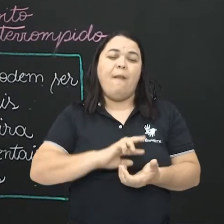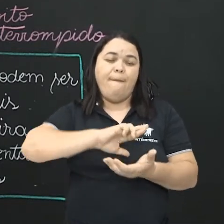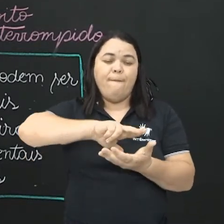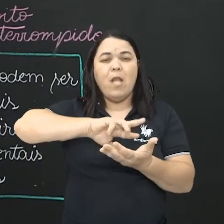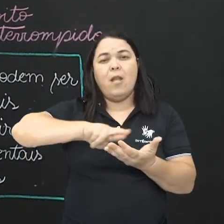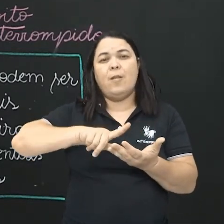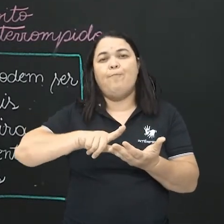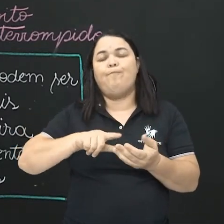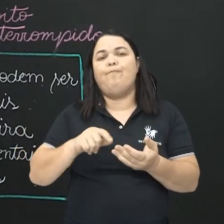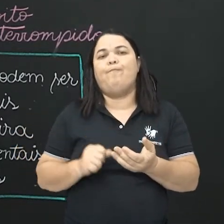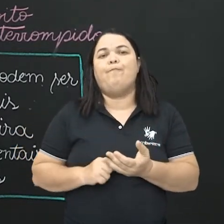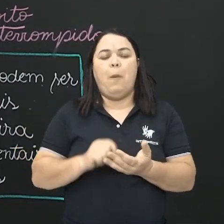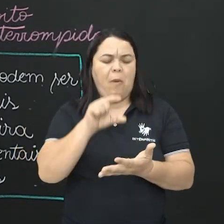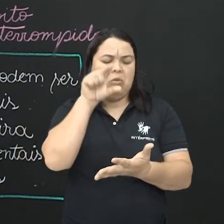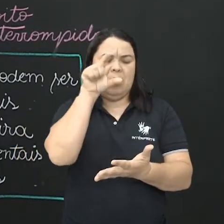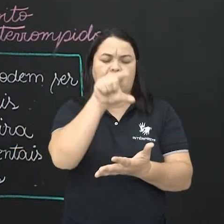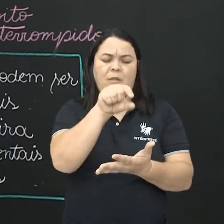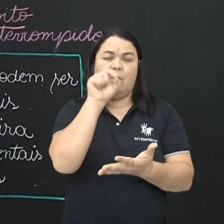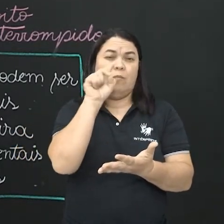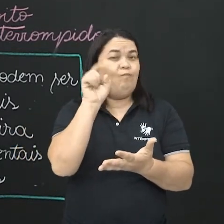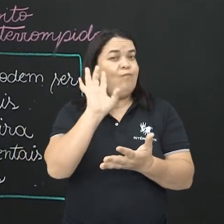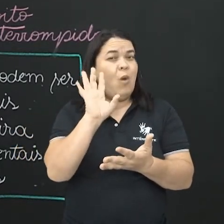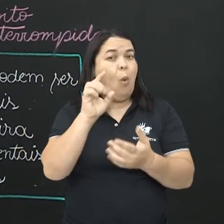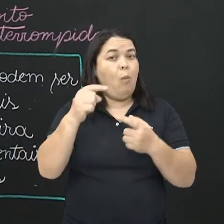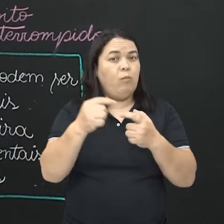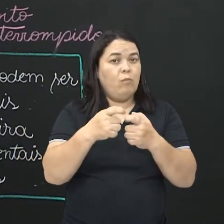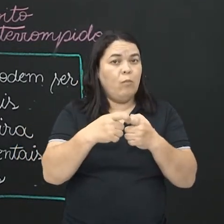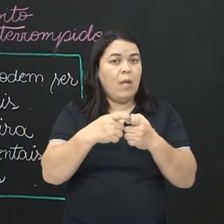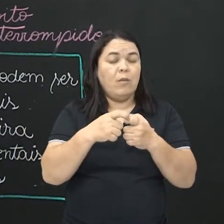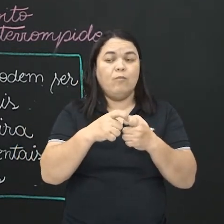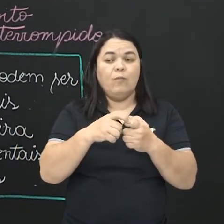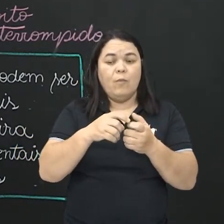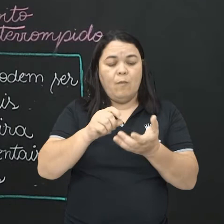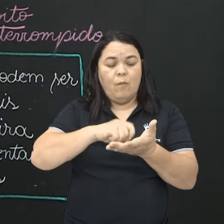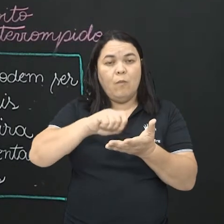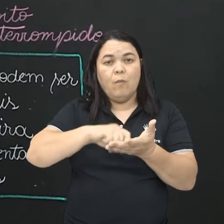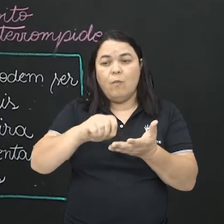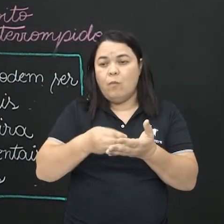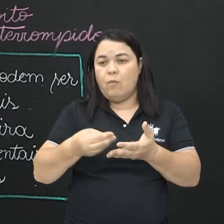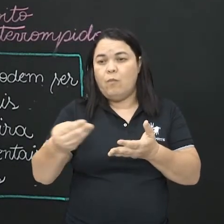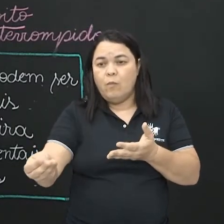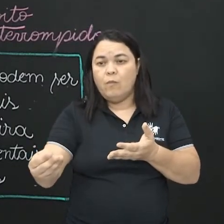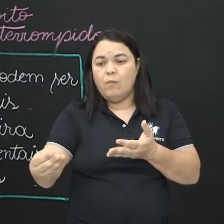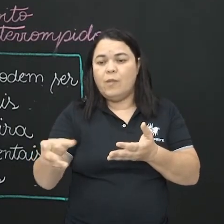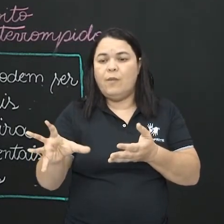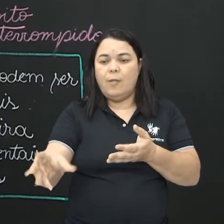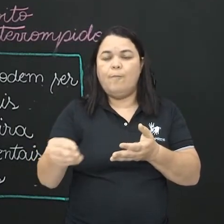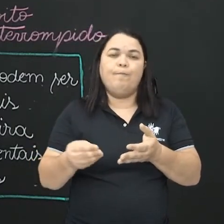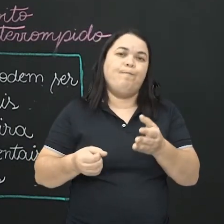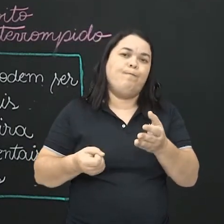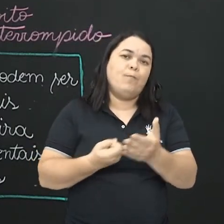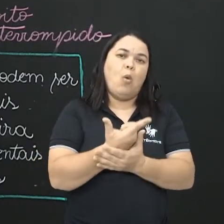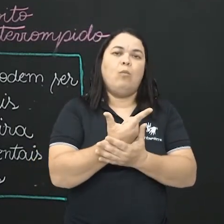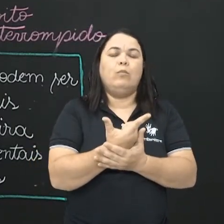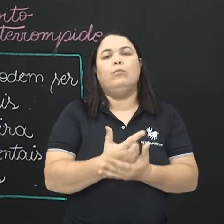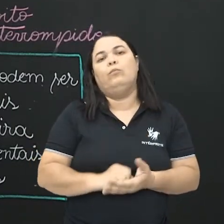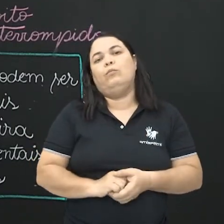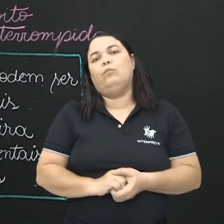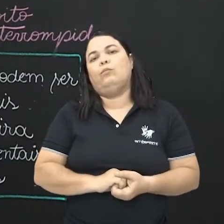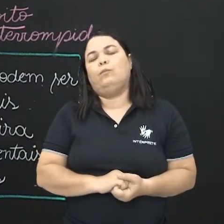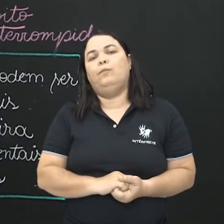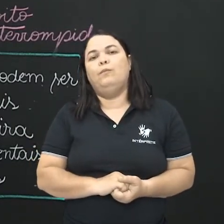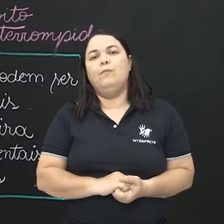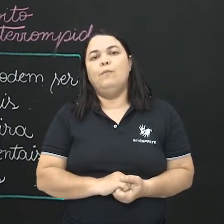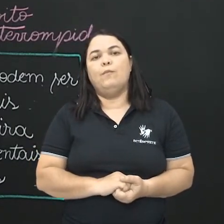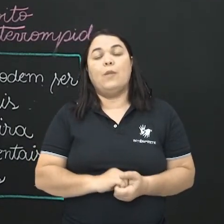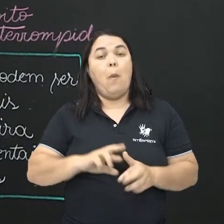mais progesterona e vão intercalando isso aí. Se eu tenho uma infinidade de composições, também há uma diferença